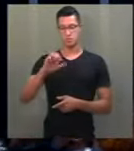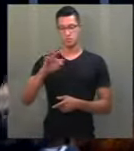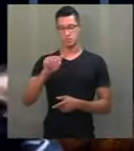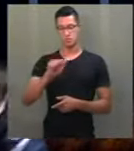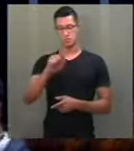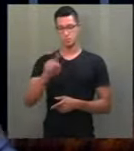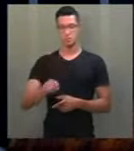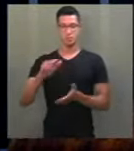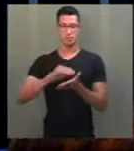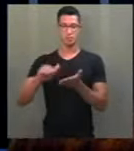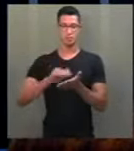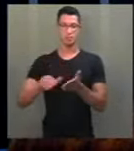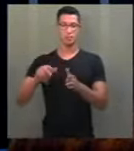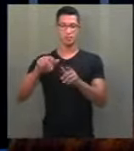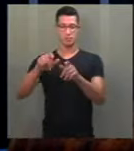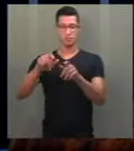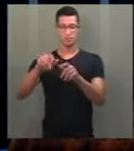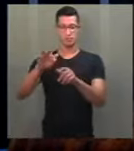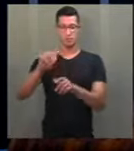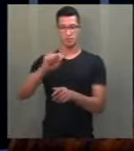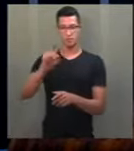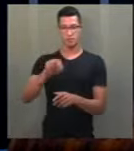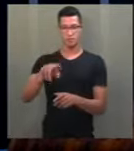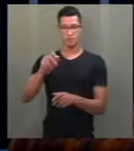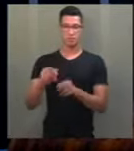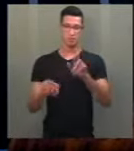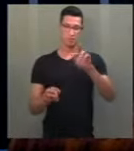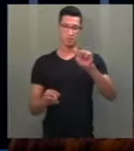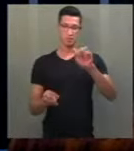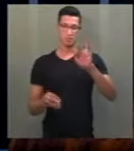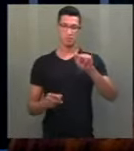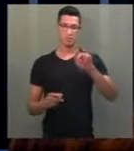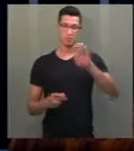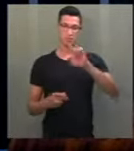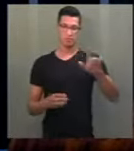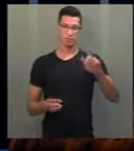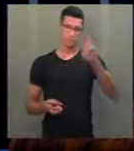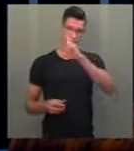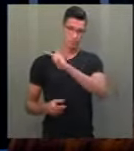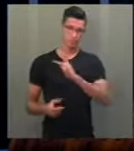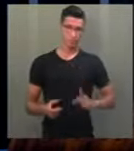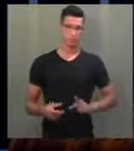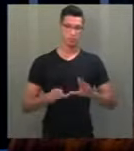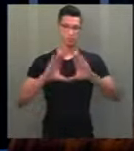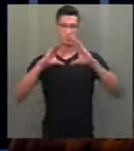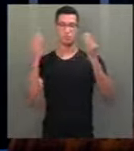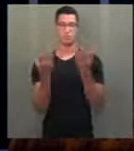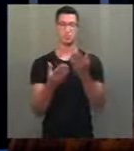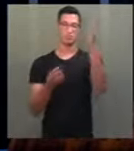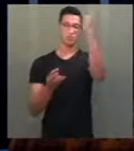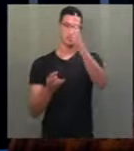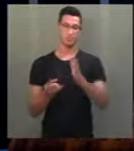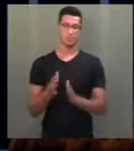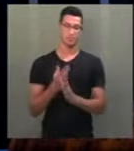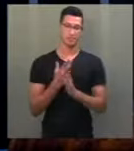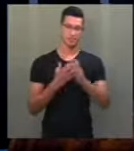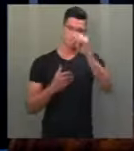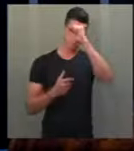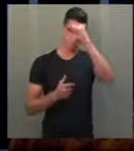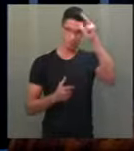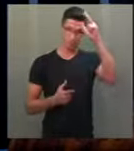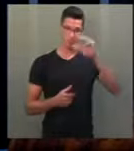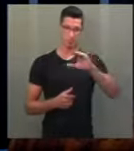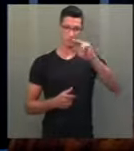secretários da Fazenda dos Estados, Rafael Fonteles, o presidente da Confederação Nacional dos